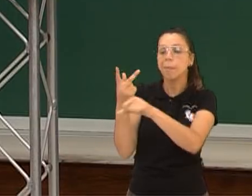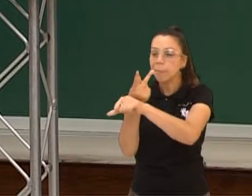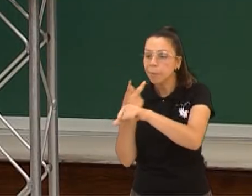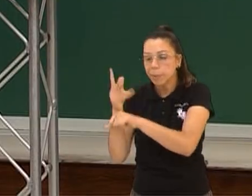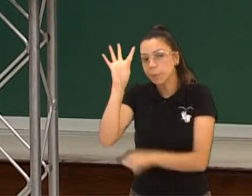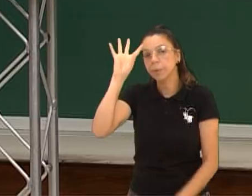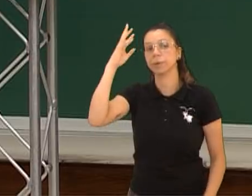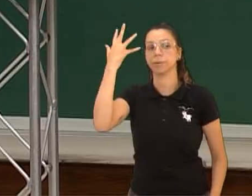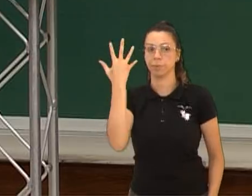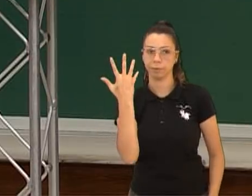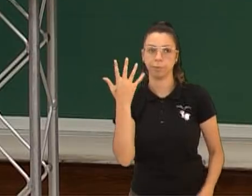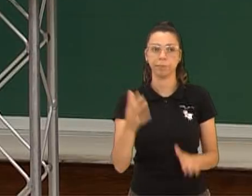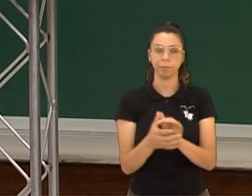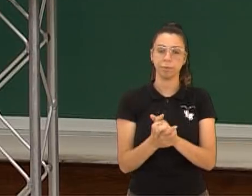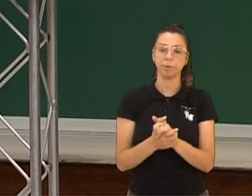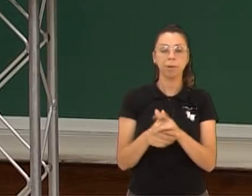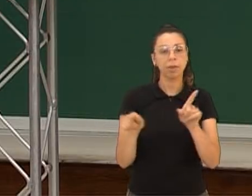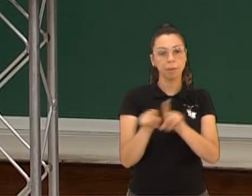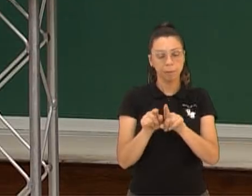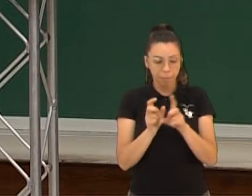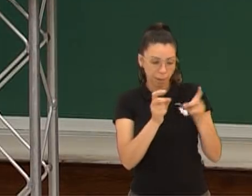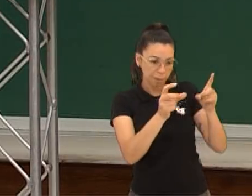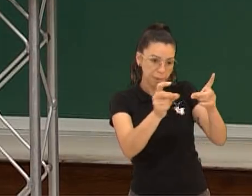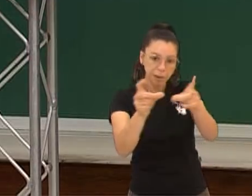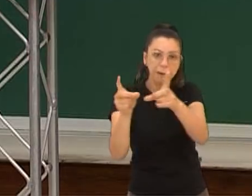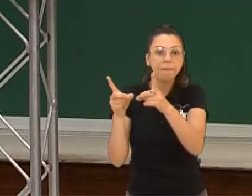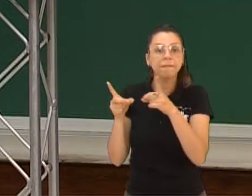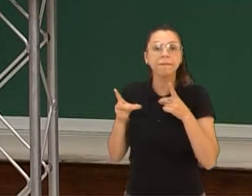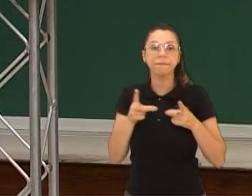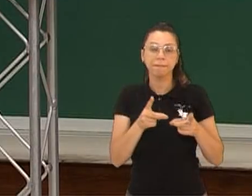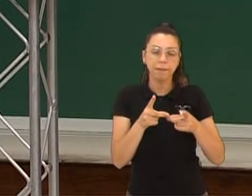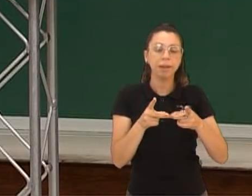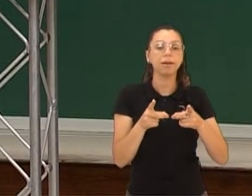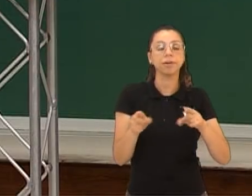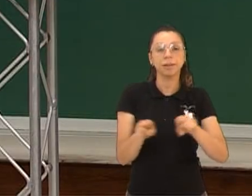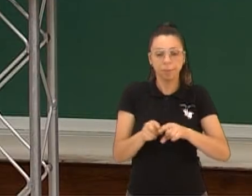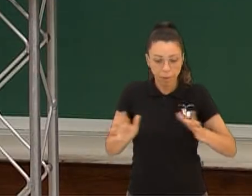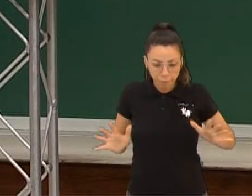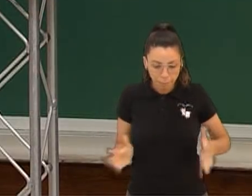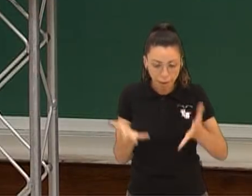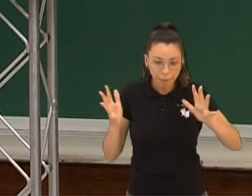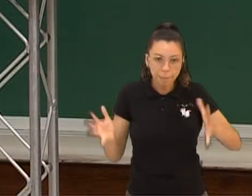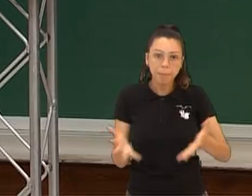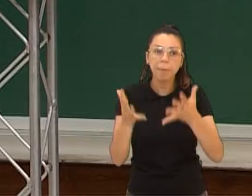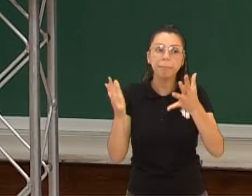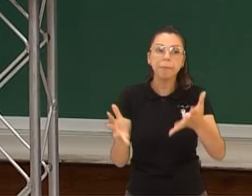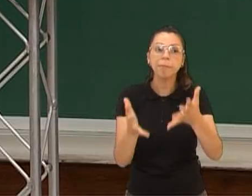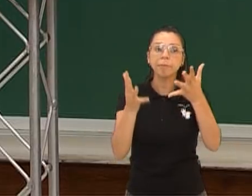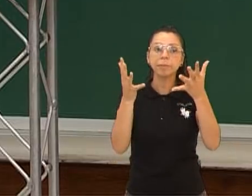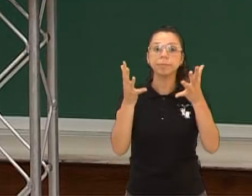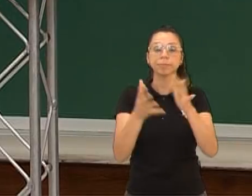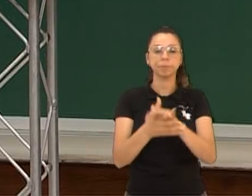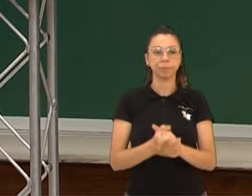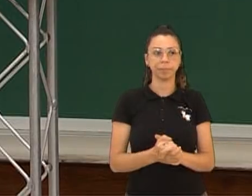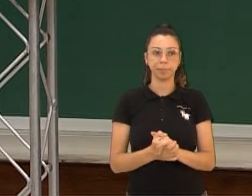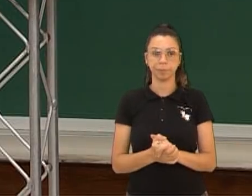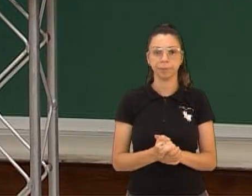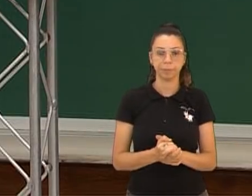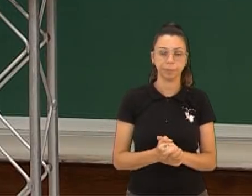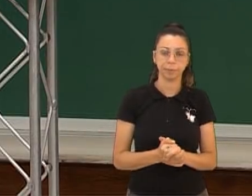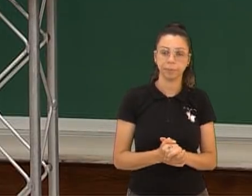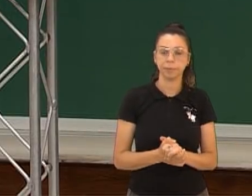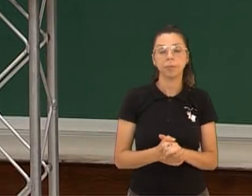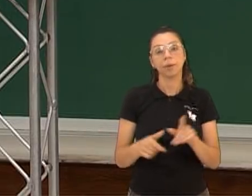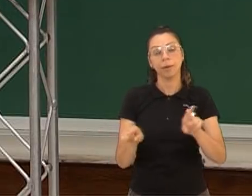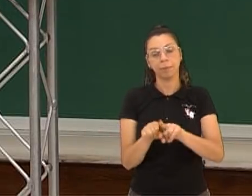solução, trabalha nas vendas, na atração, né, no impulso dessa solução, né? Conta